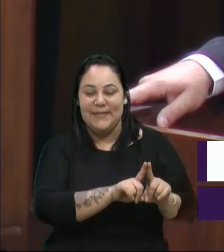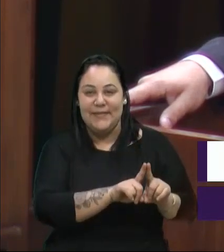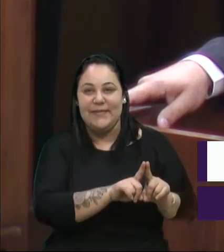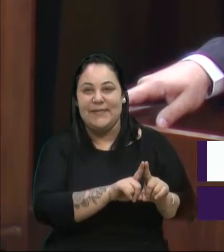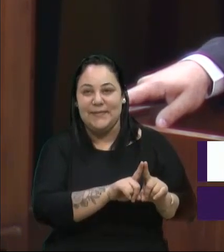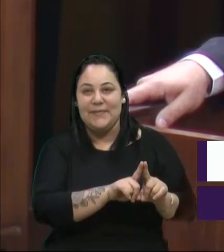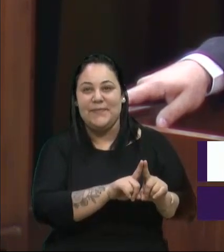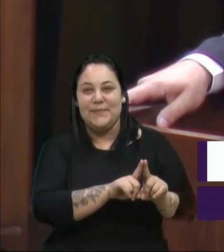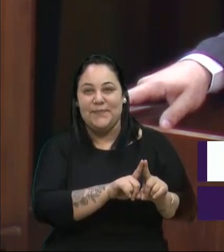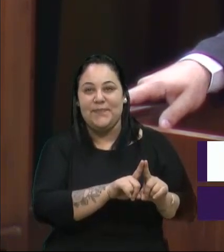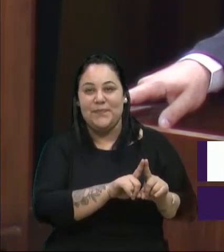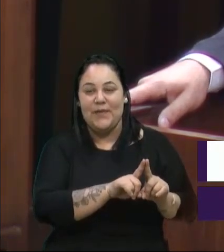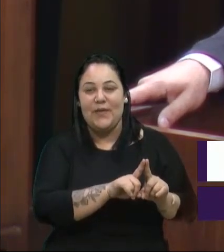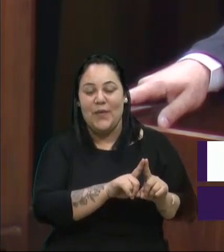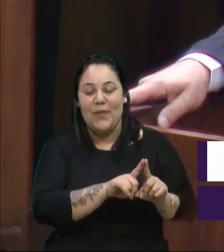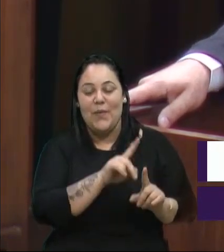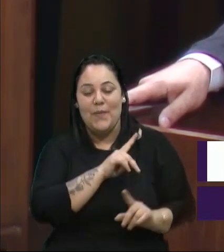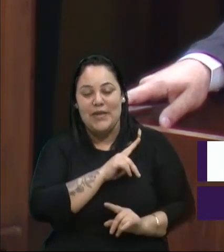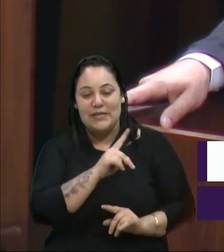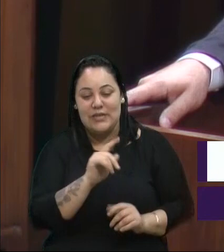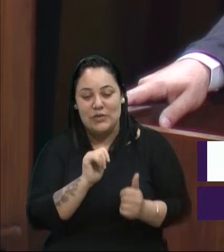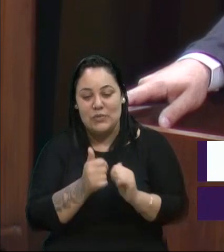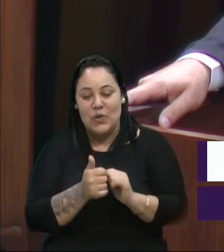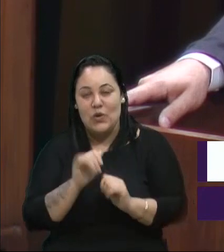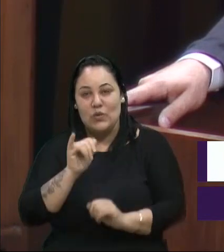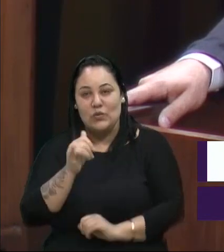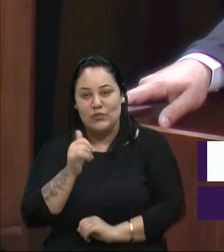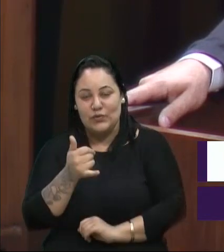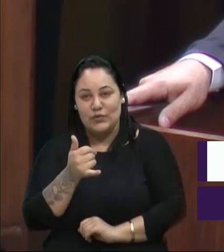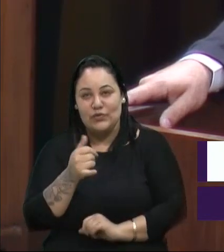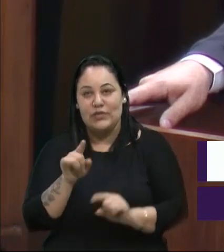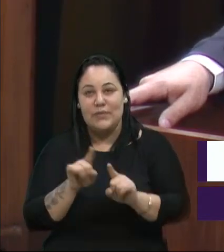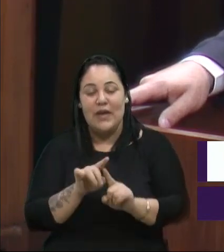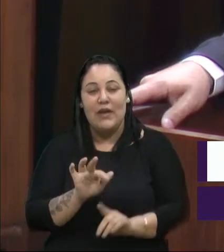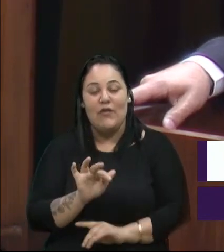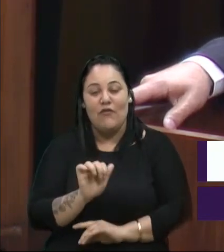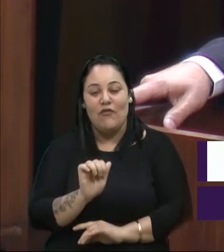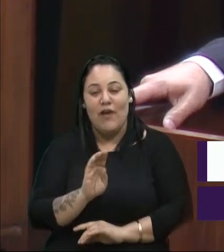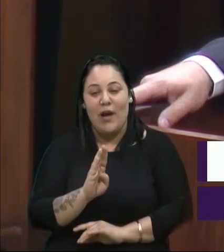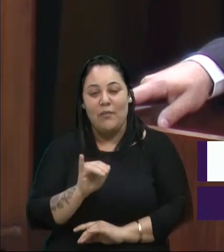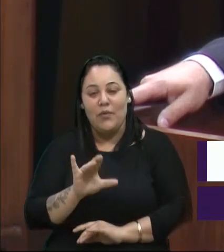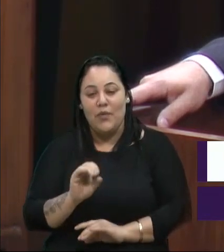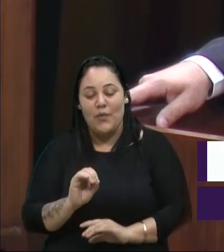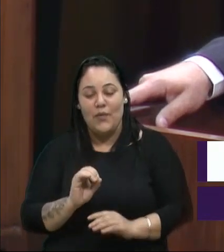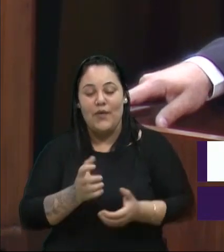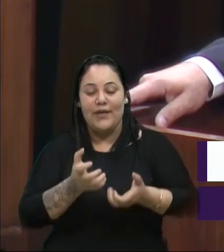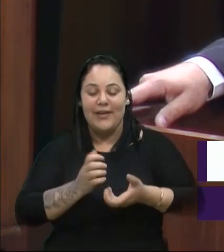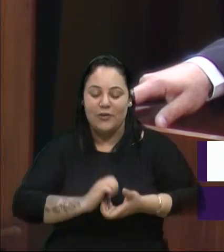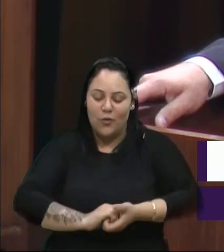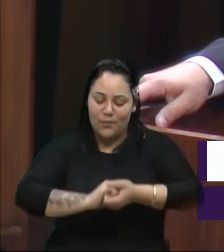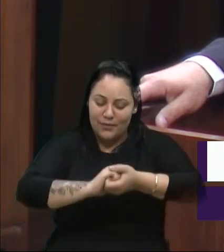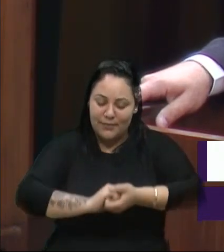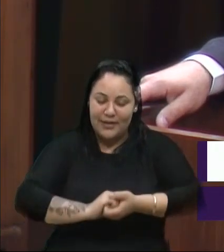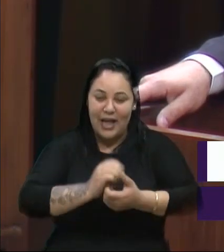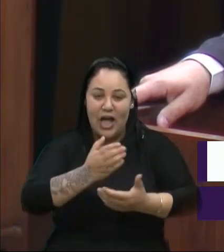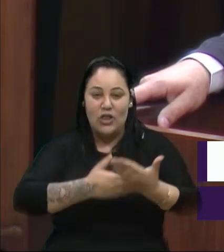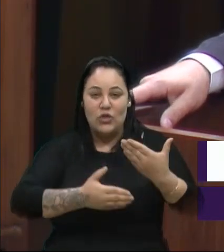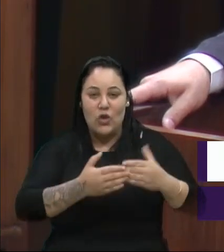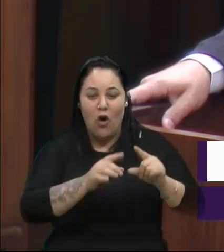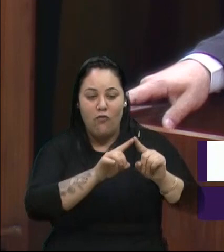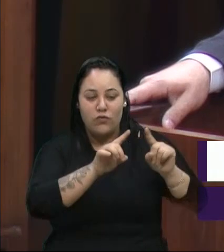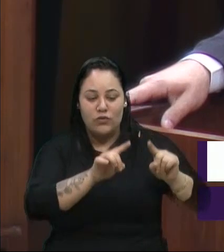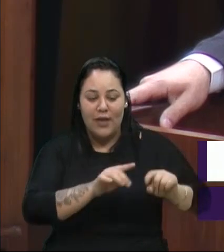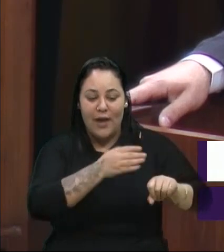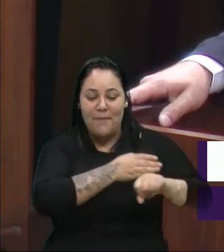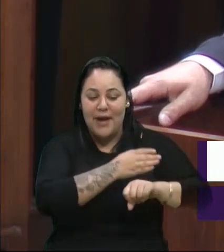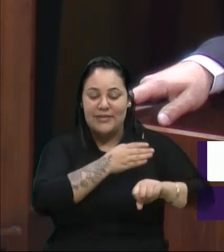presidente do Esporte Clube Juventude, Fábio Pisamiglio. Eu queria saudar todos os membros da direção, né, que tocam aí essa parte